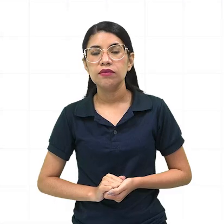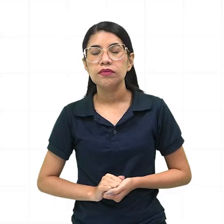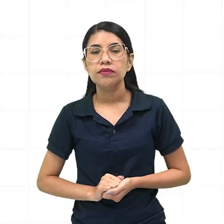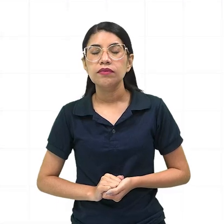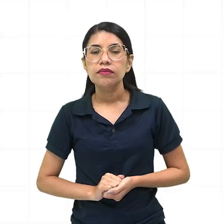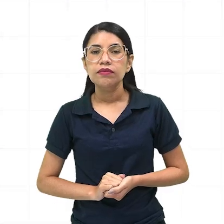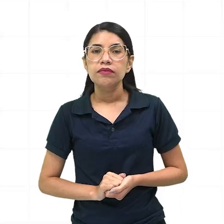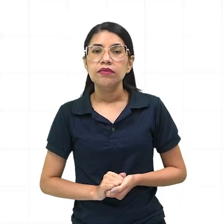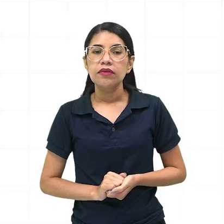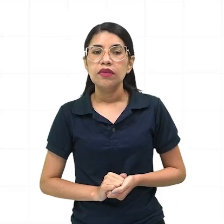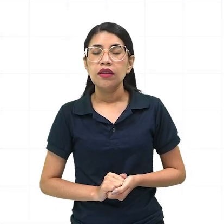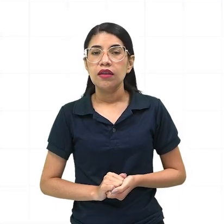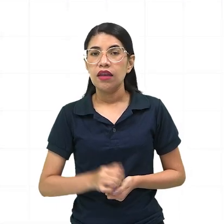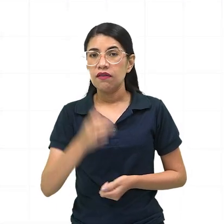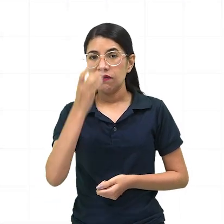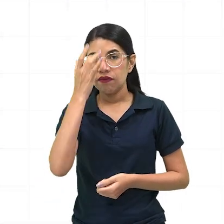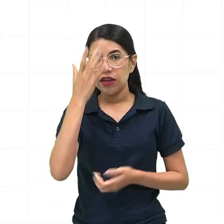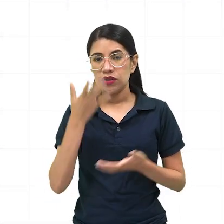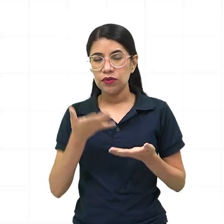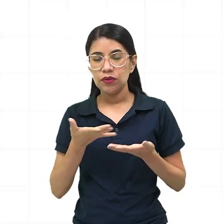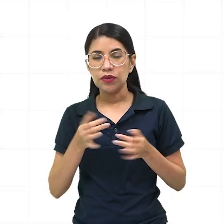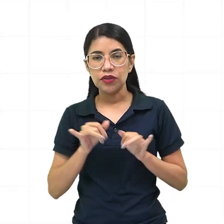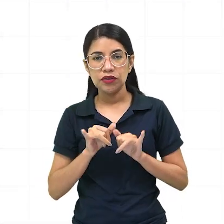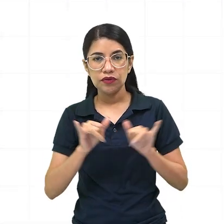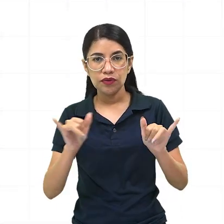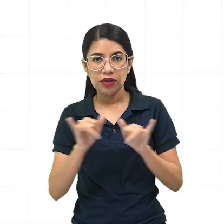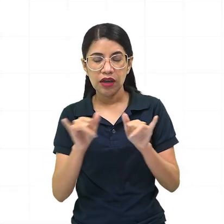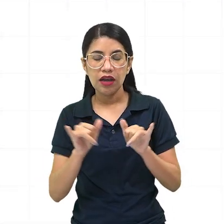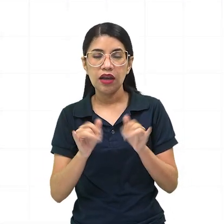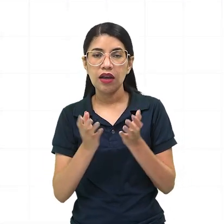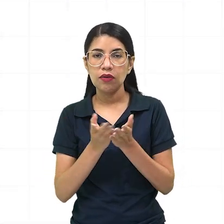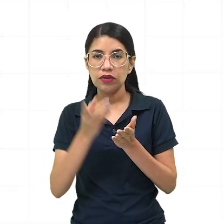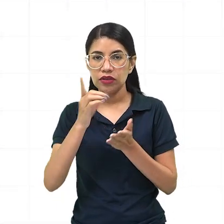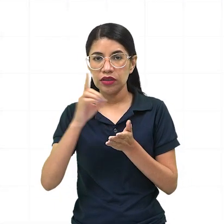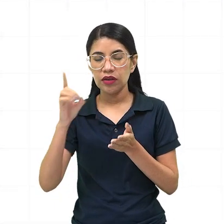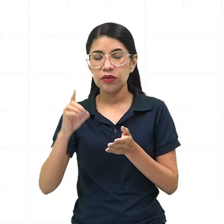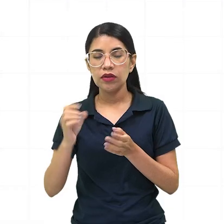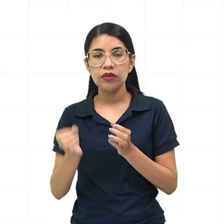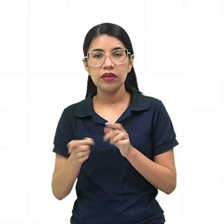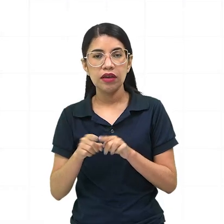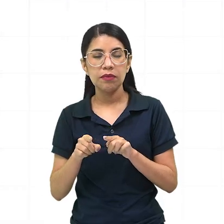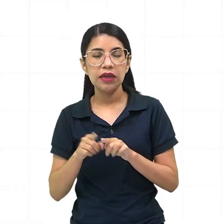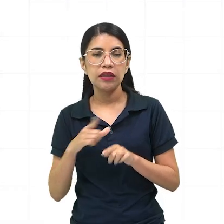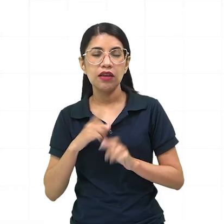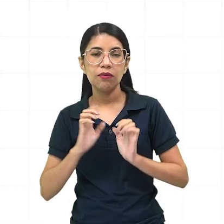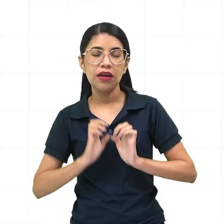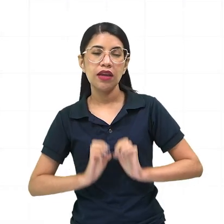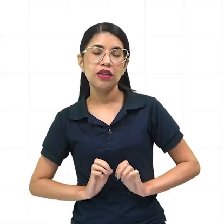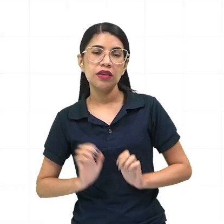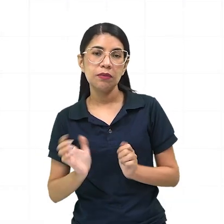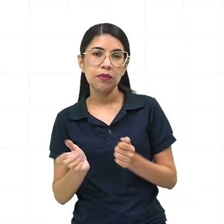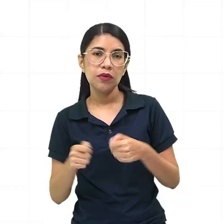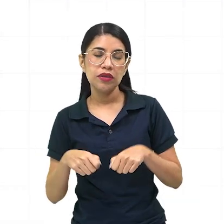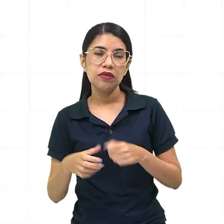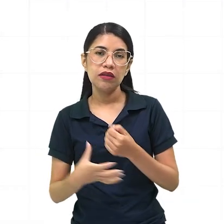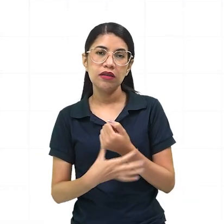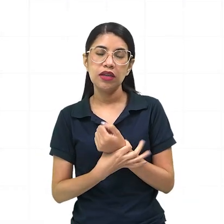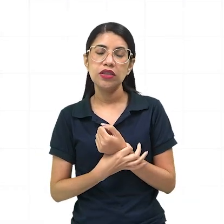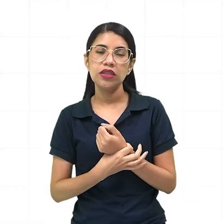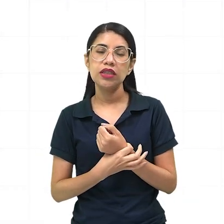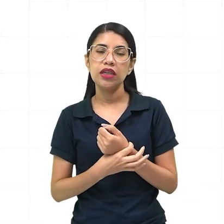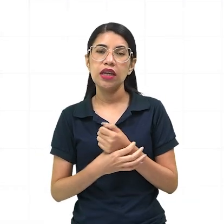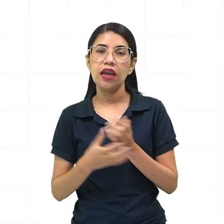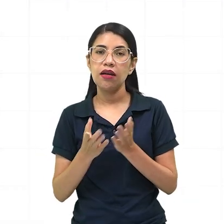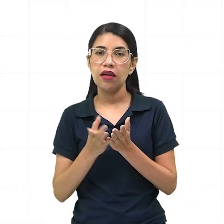Com a facilidade de divulgar mensagens religiosas pela internet, surge o desafio ético de garantir que essas mensagens